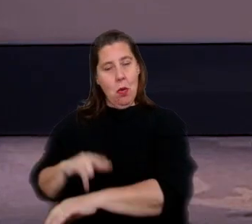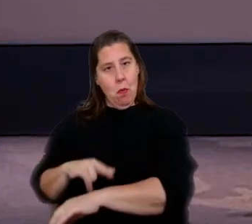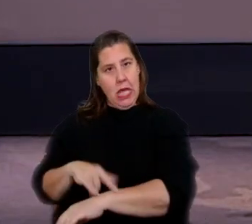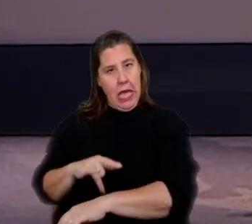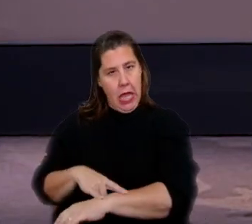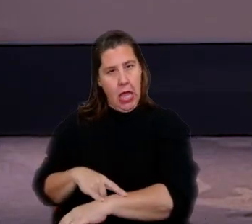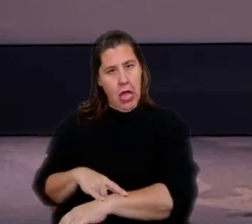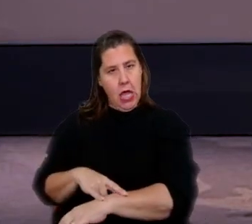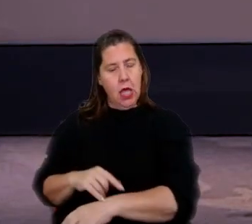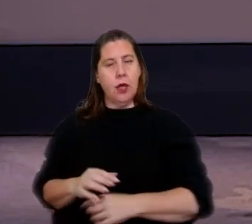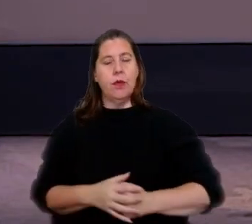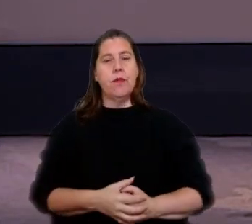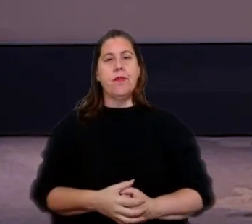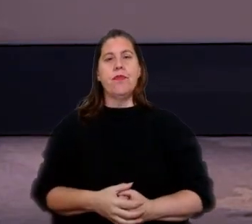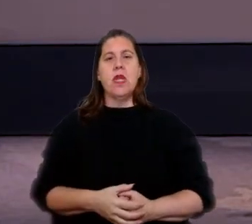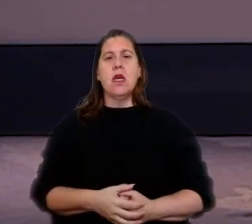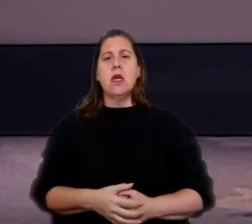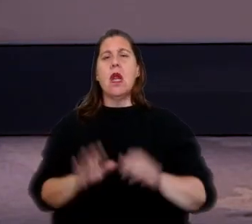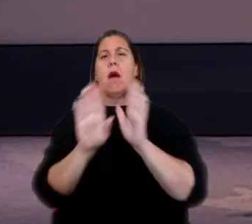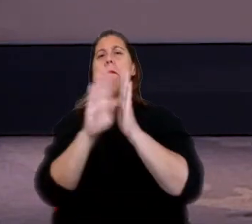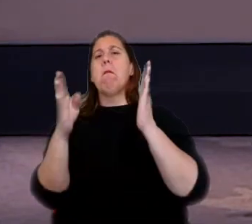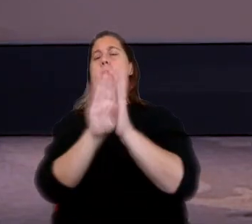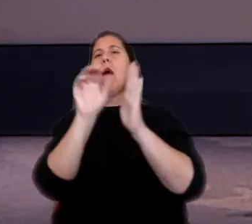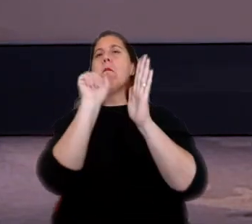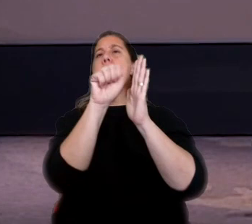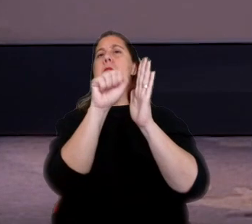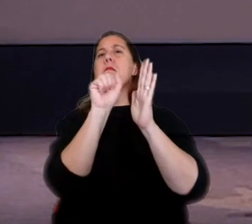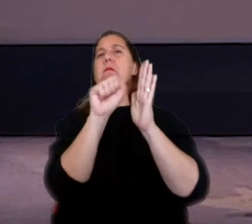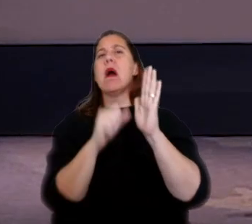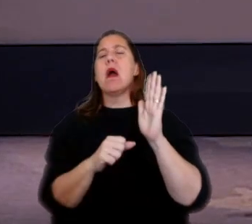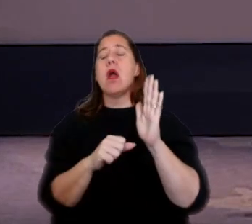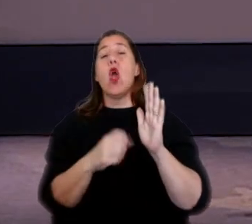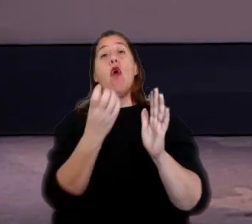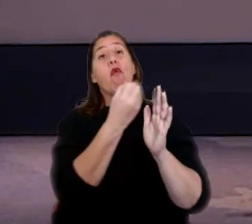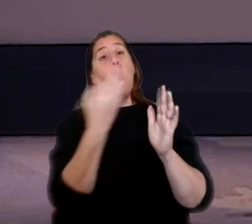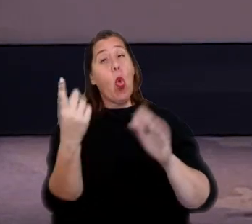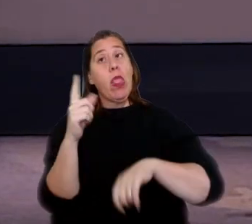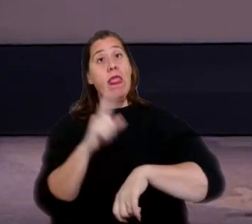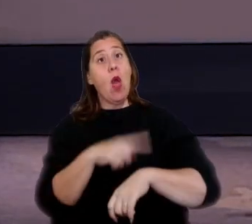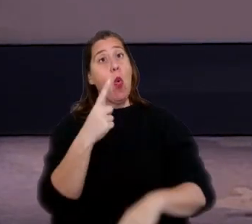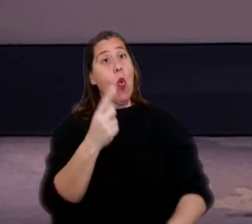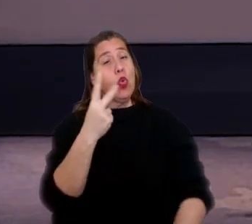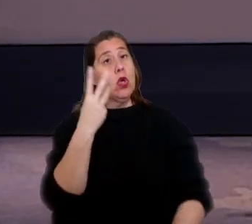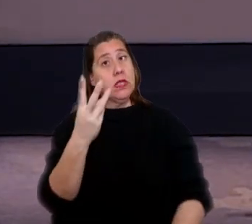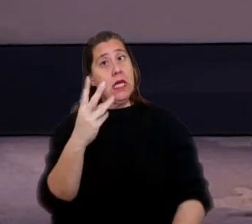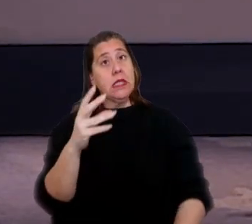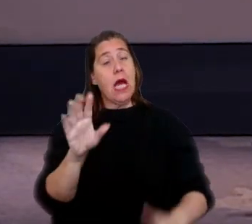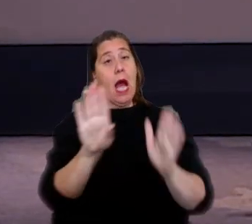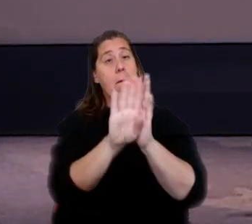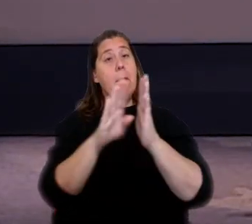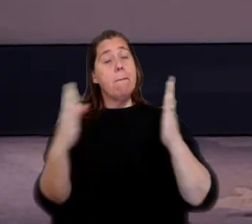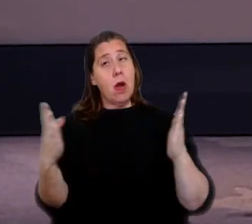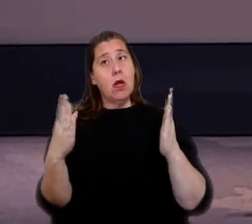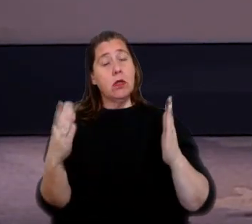quando ele tá no banheiro, né, e ela bate ali e fala, né, contar até três e tal, ela insiste, né,